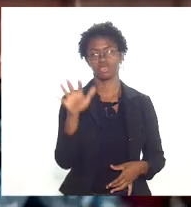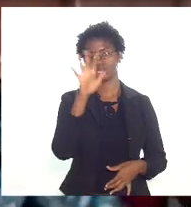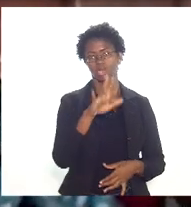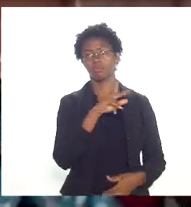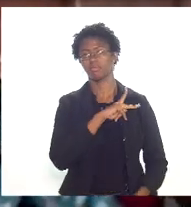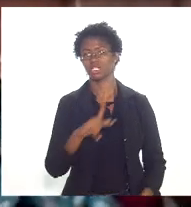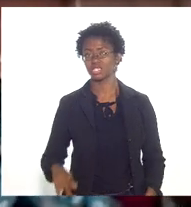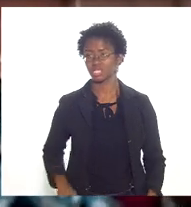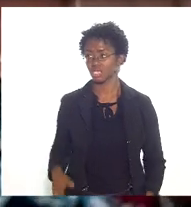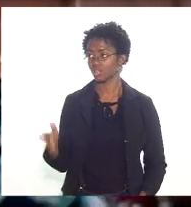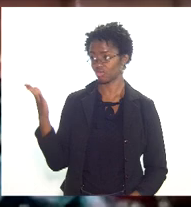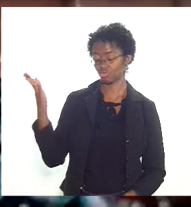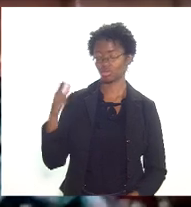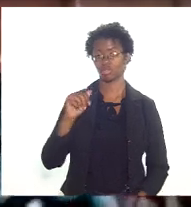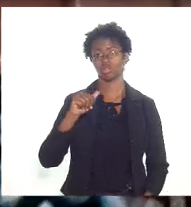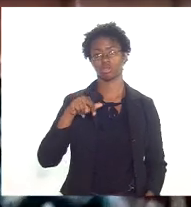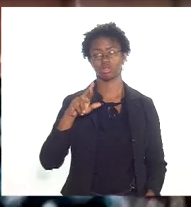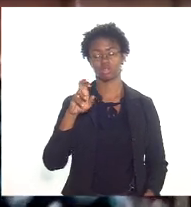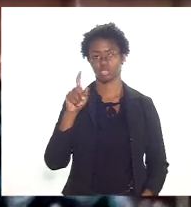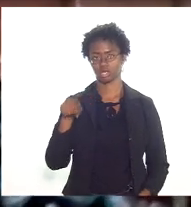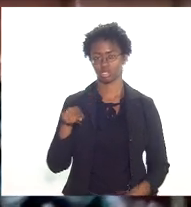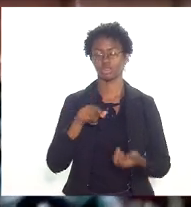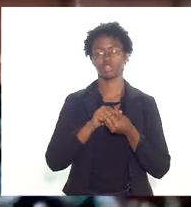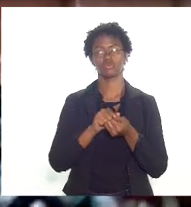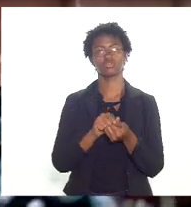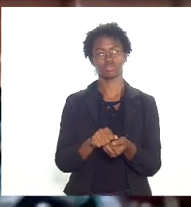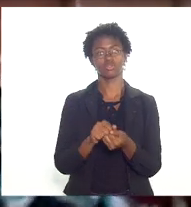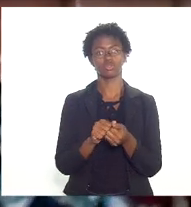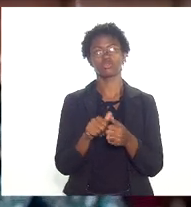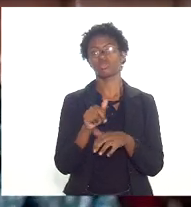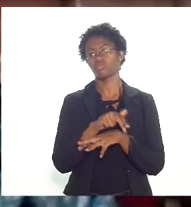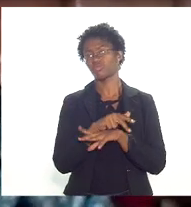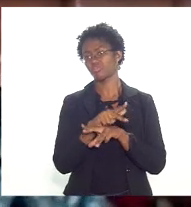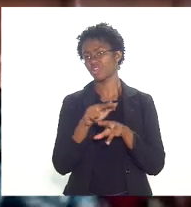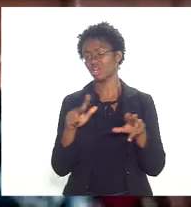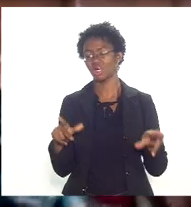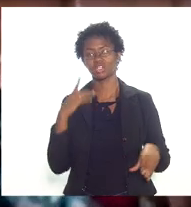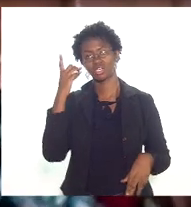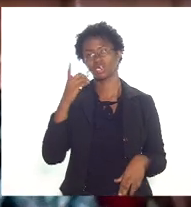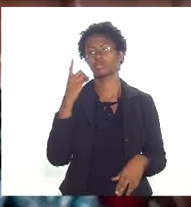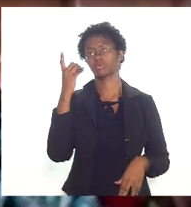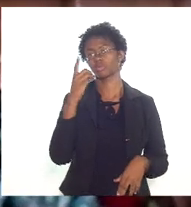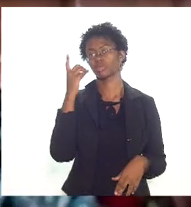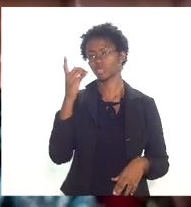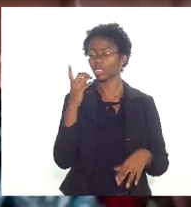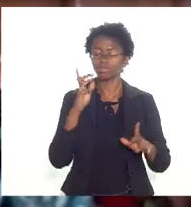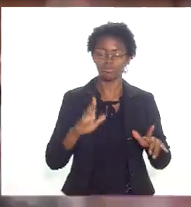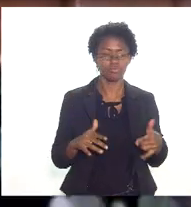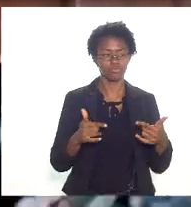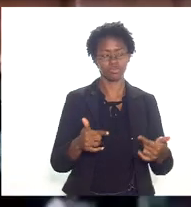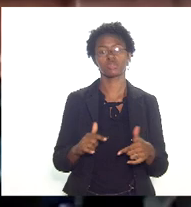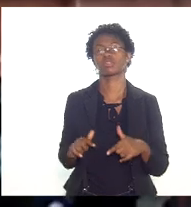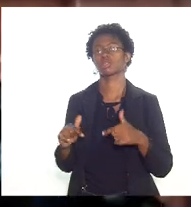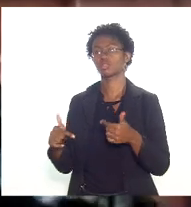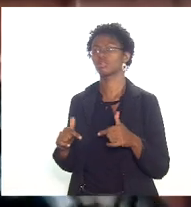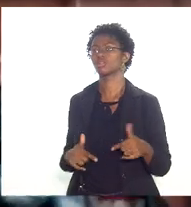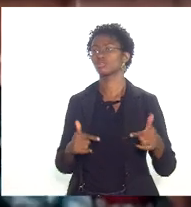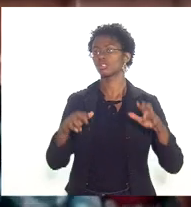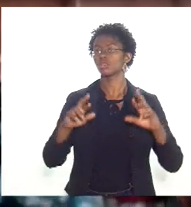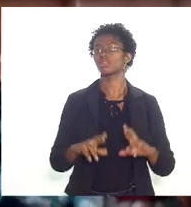presidente André Ceciliano junto com tantos deputados e deputadas aqui com diversas iniciativas já